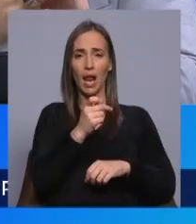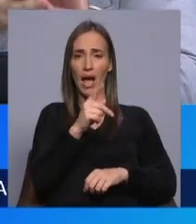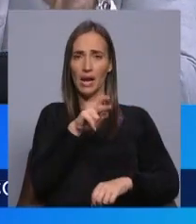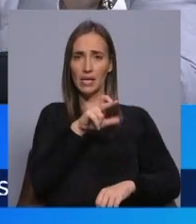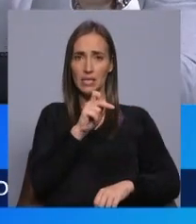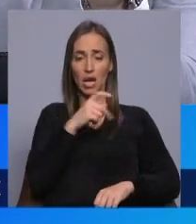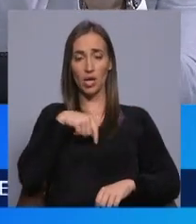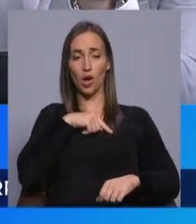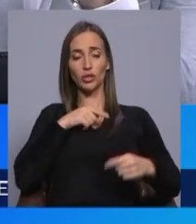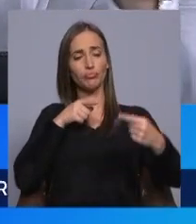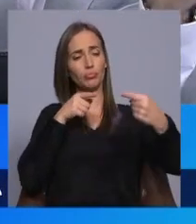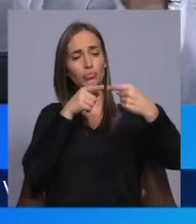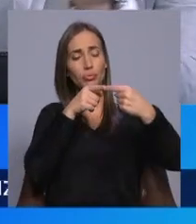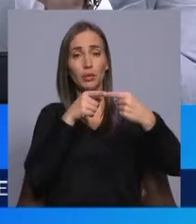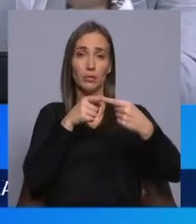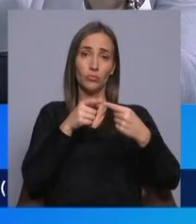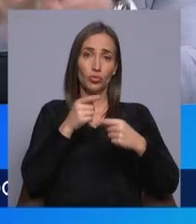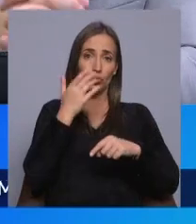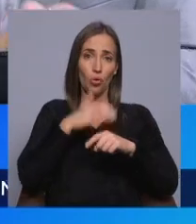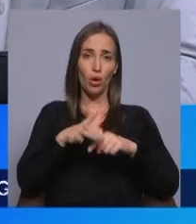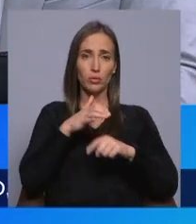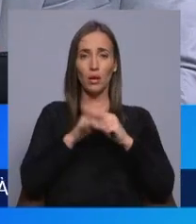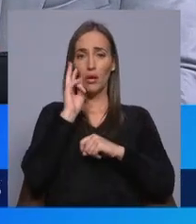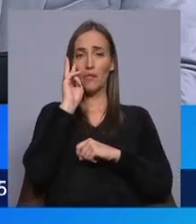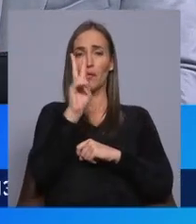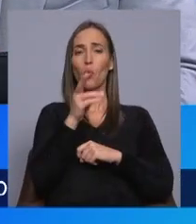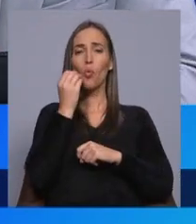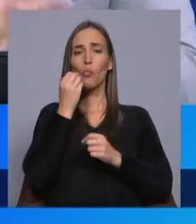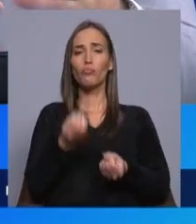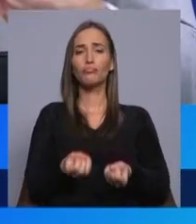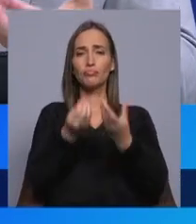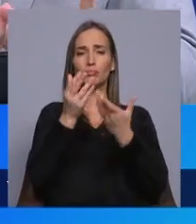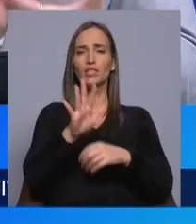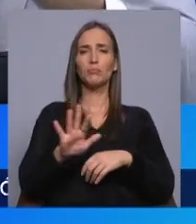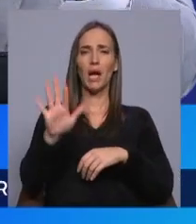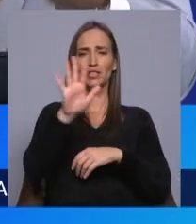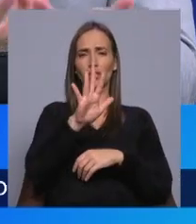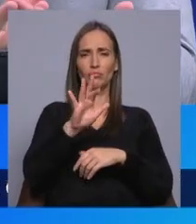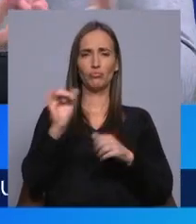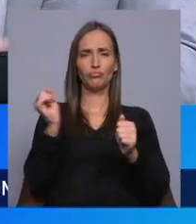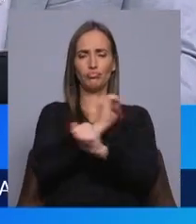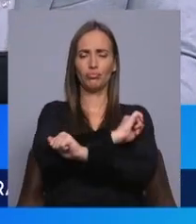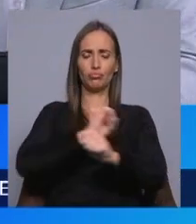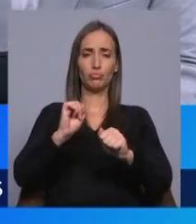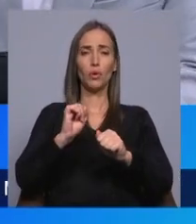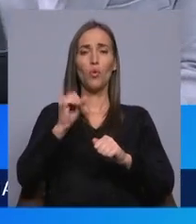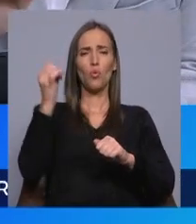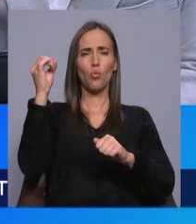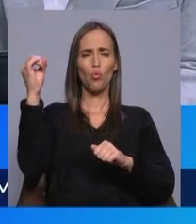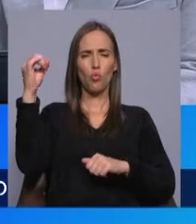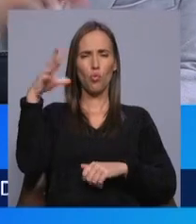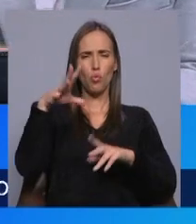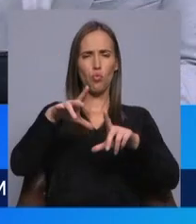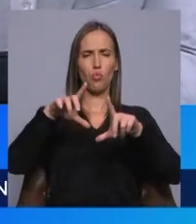canto superior direito, então, as imagens que se formam da estrela que explodiu. Uma luz muito mais ampliada. Porquê